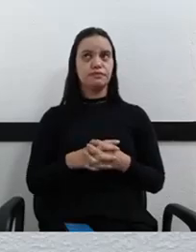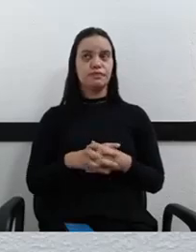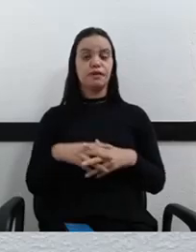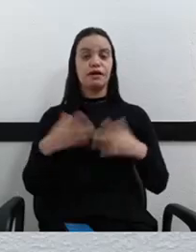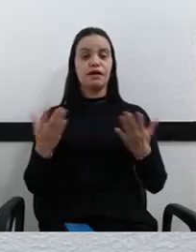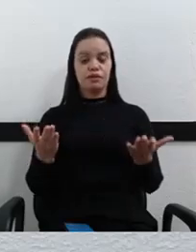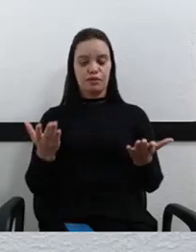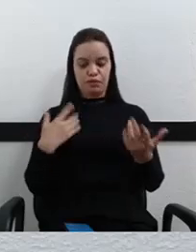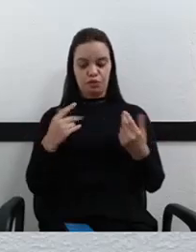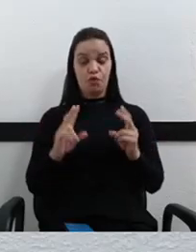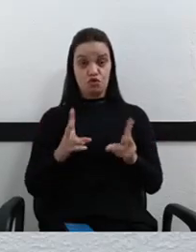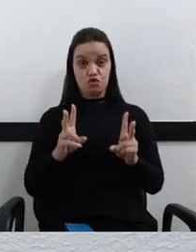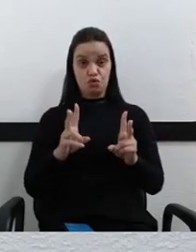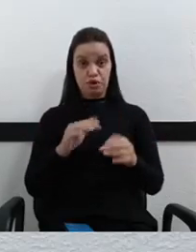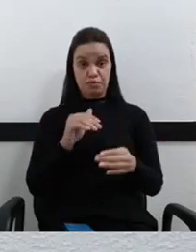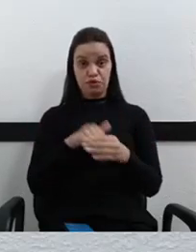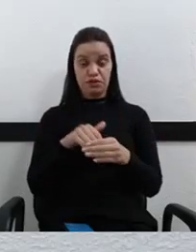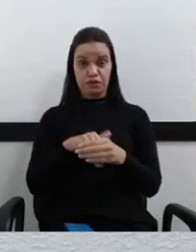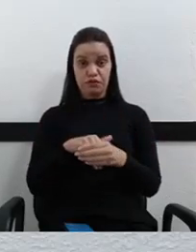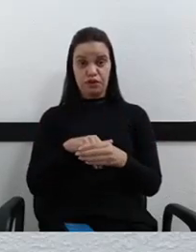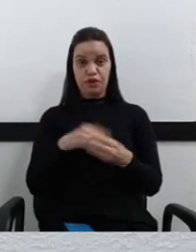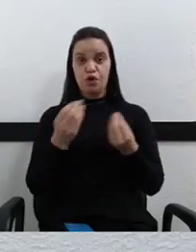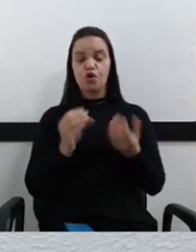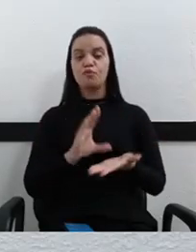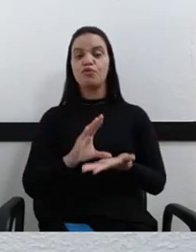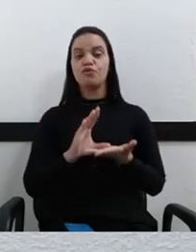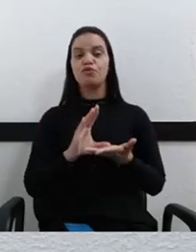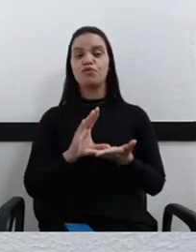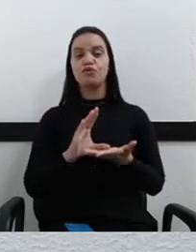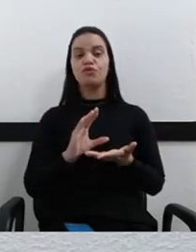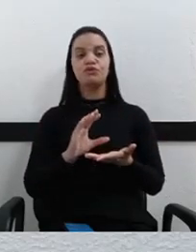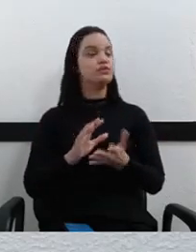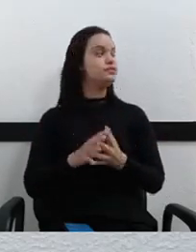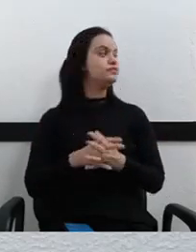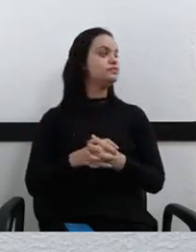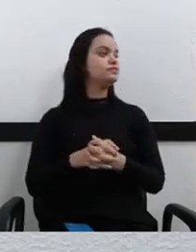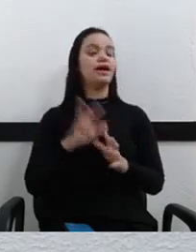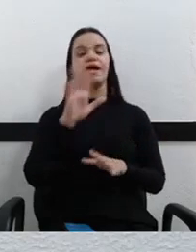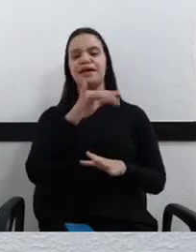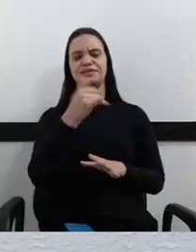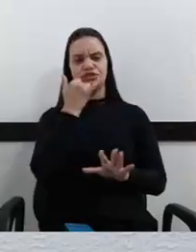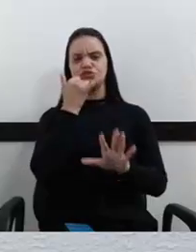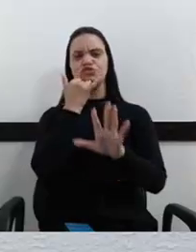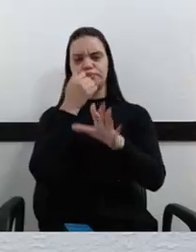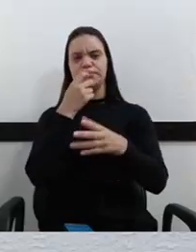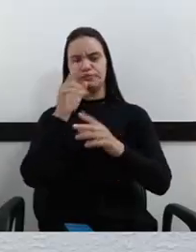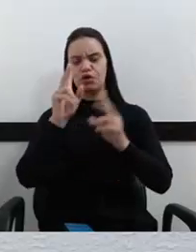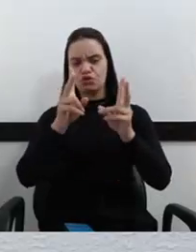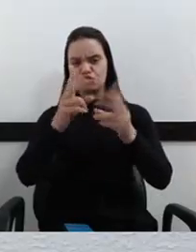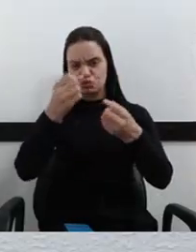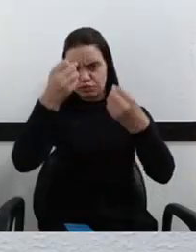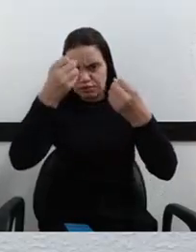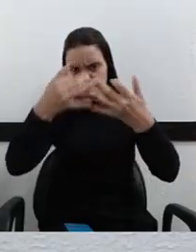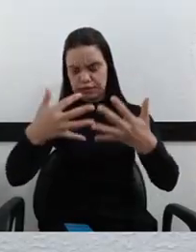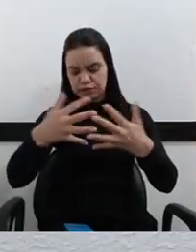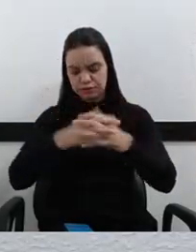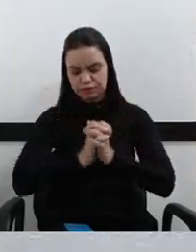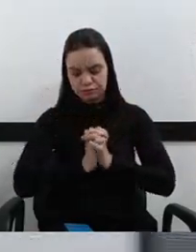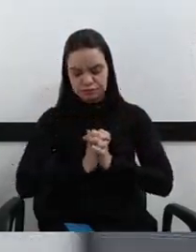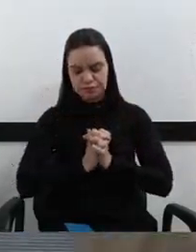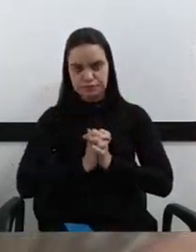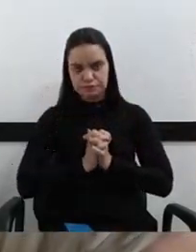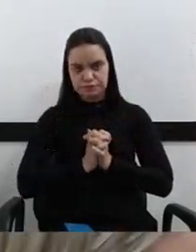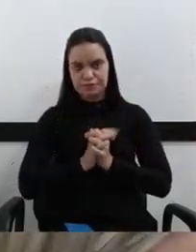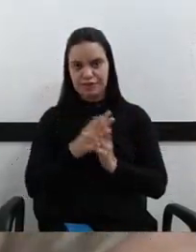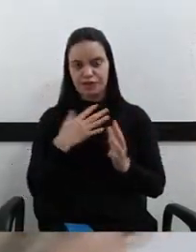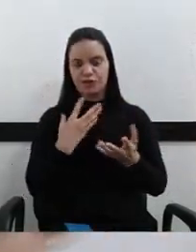Bom, então, continuando. Como vota o conselheiro? Peraí. Desculpa, volta. Achei que você já ia votar. Estou